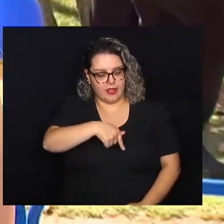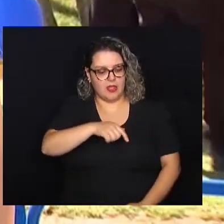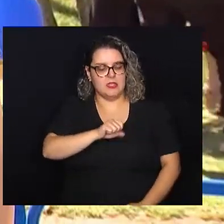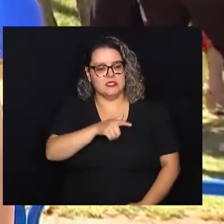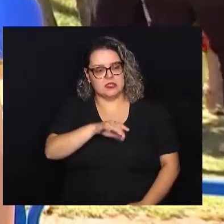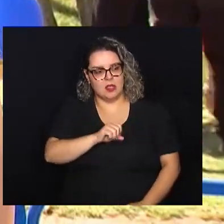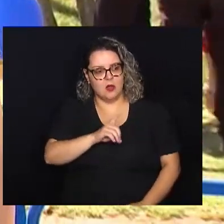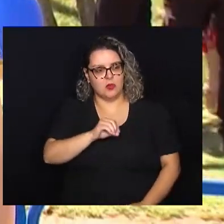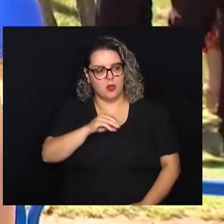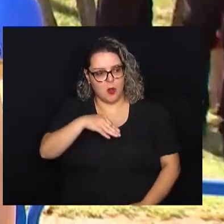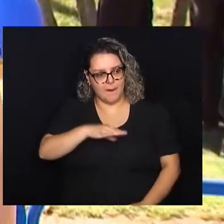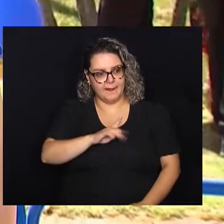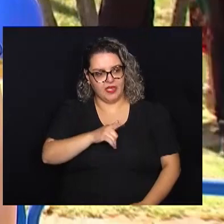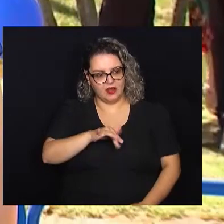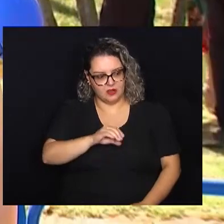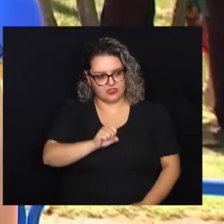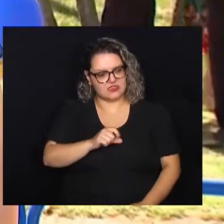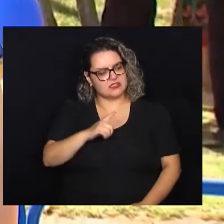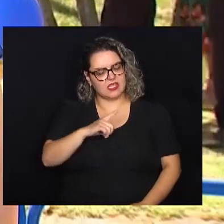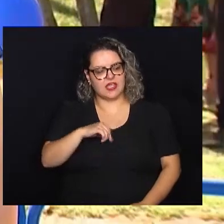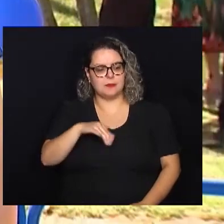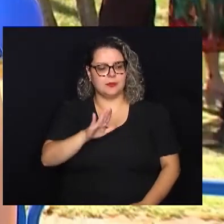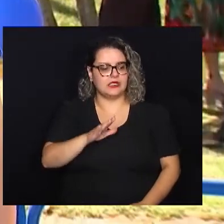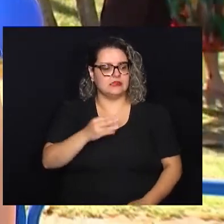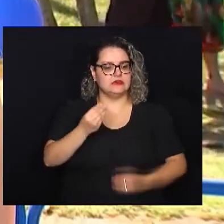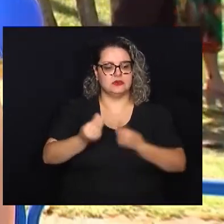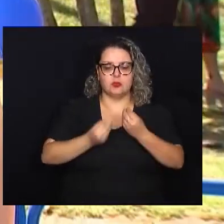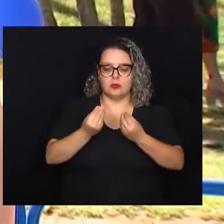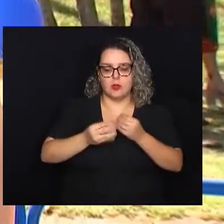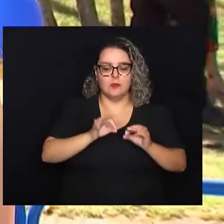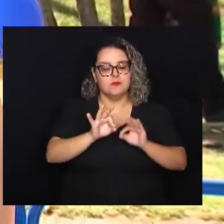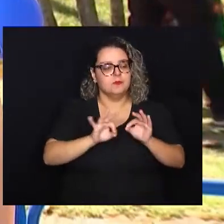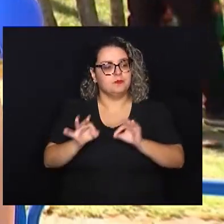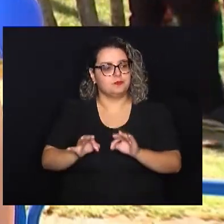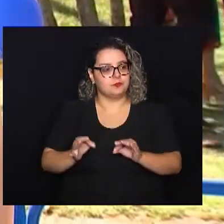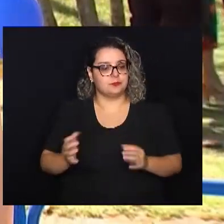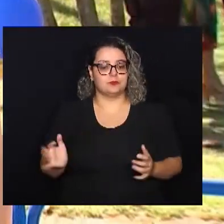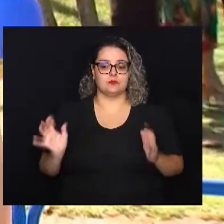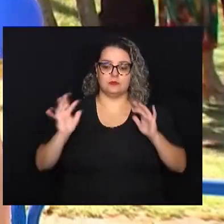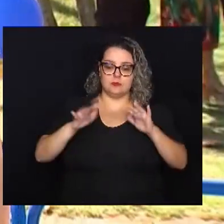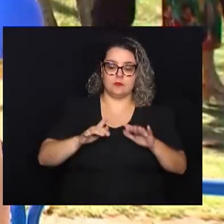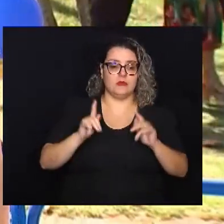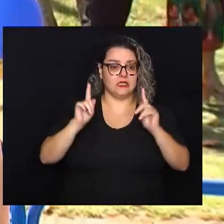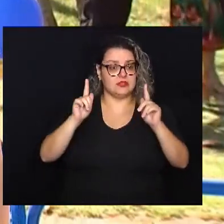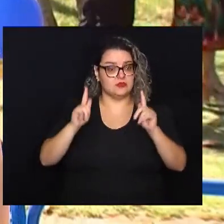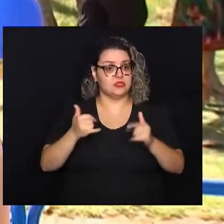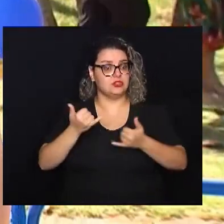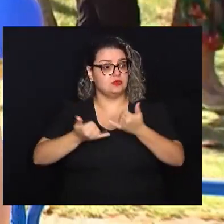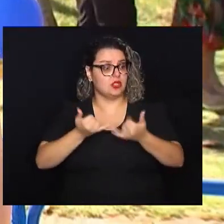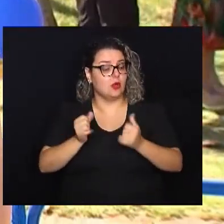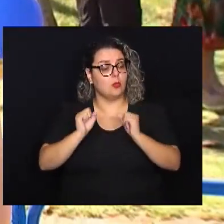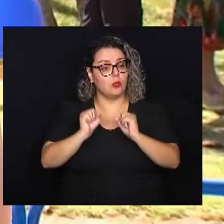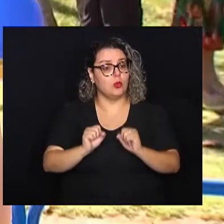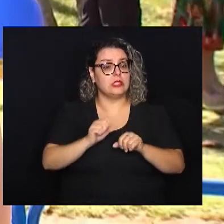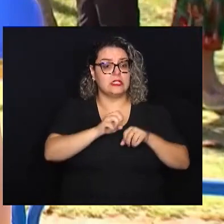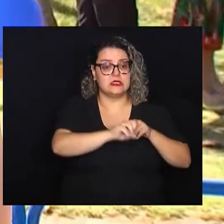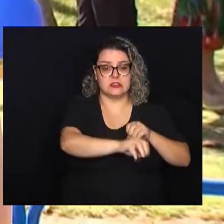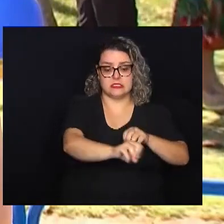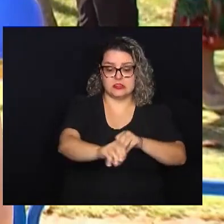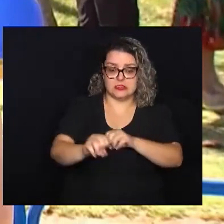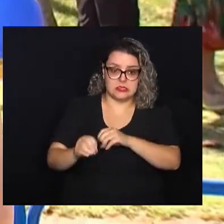estar às escolas trazendo mais vezes as crianças para poderem estar se divertindo brincando podendo ensinar